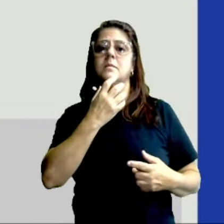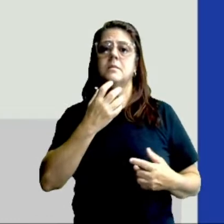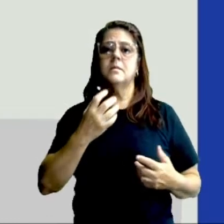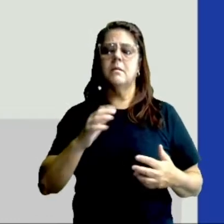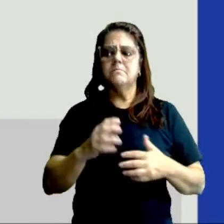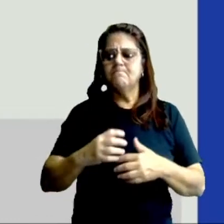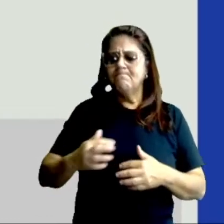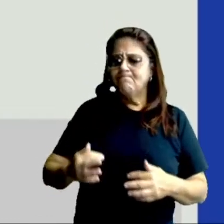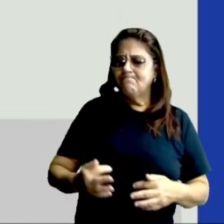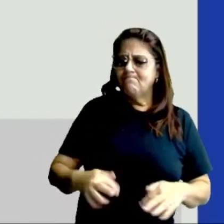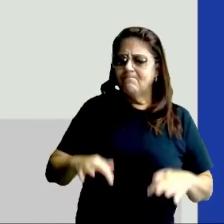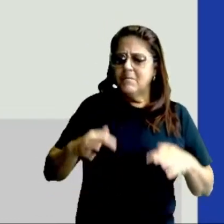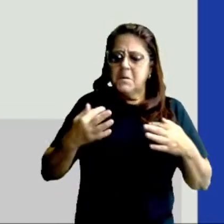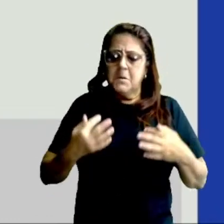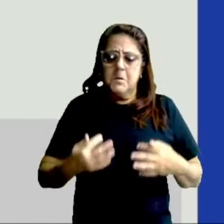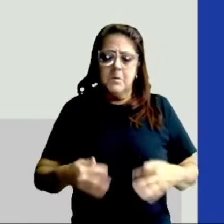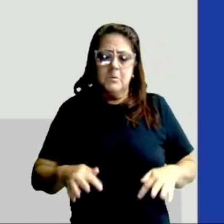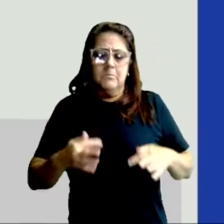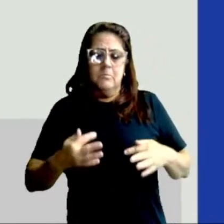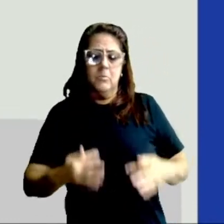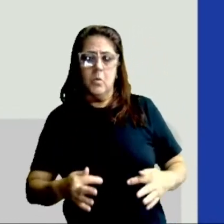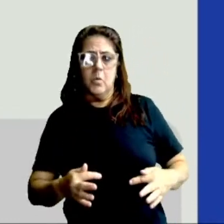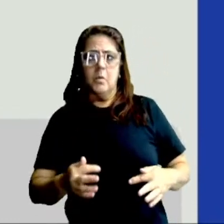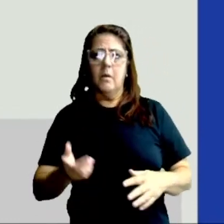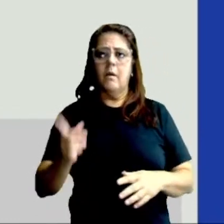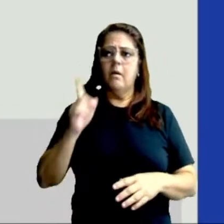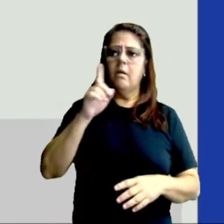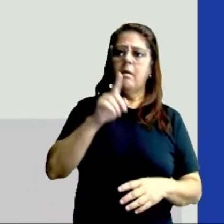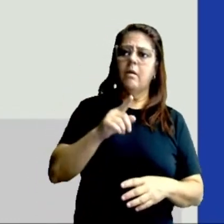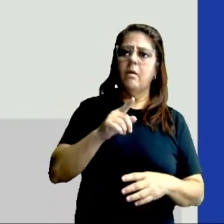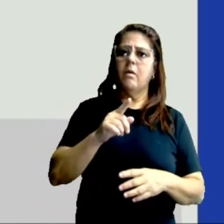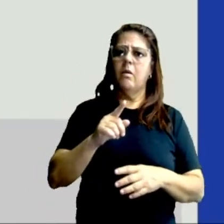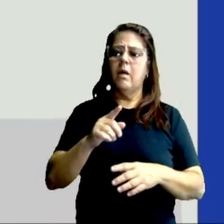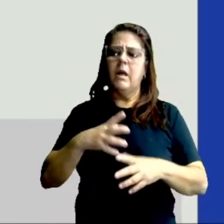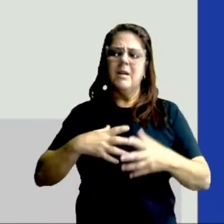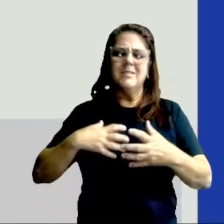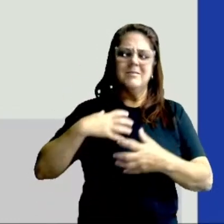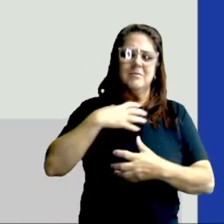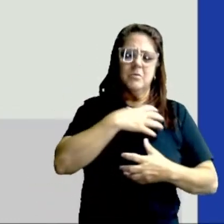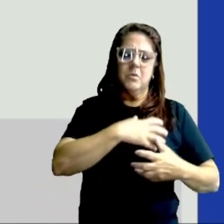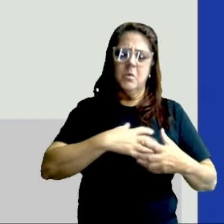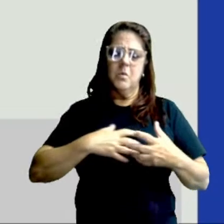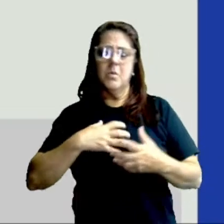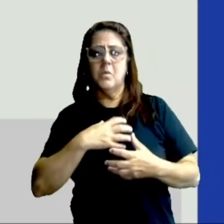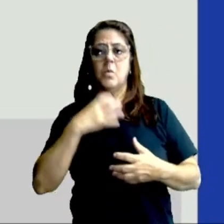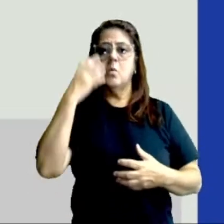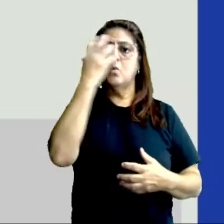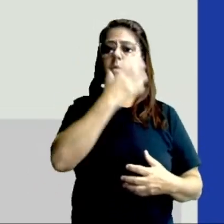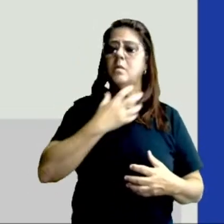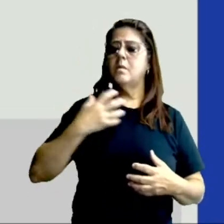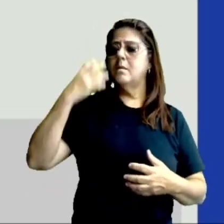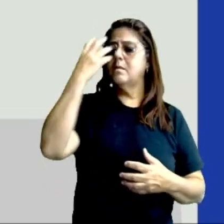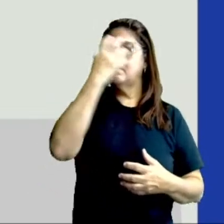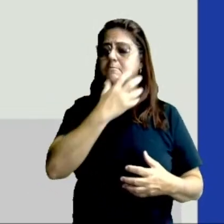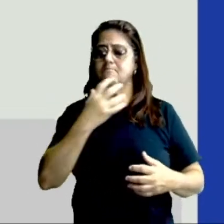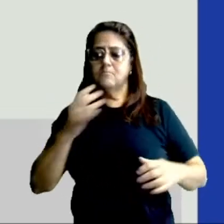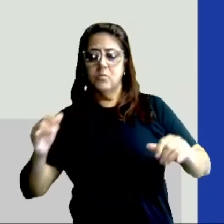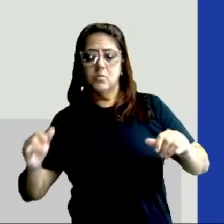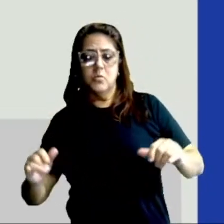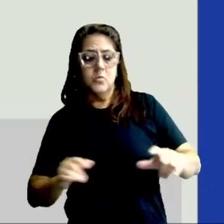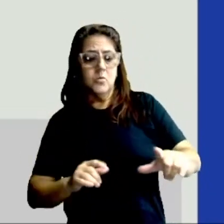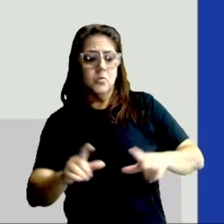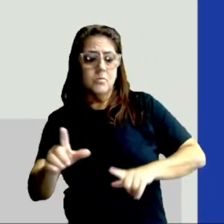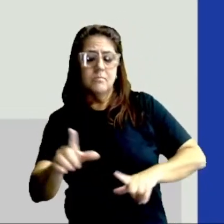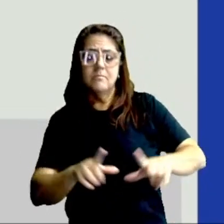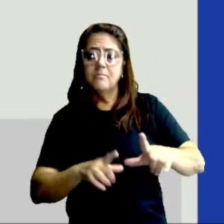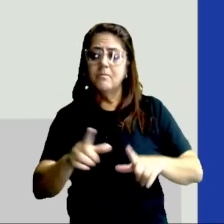e e com a noite dias é ensurdecedor ai mas que agonia o canto do Trabalhador esse canto